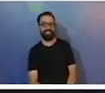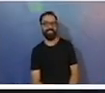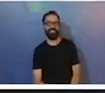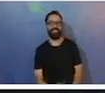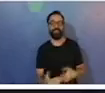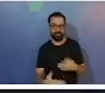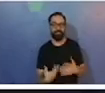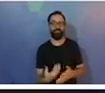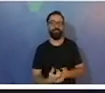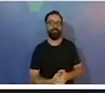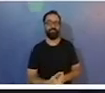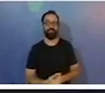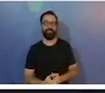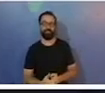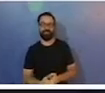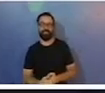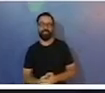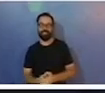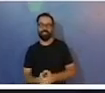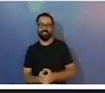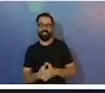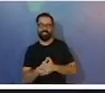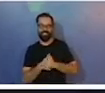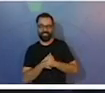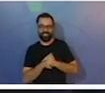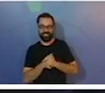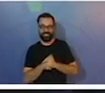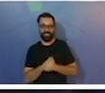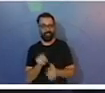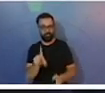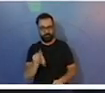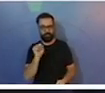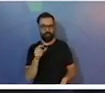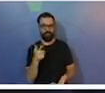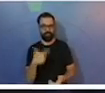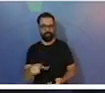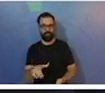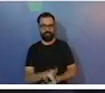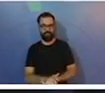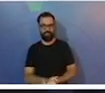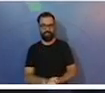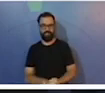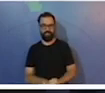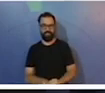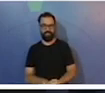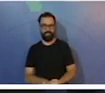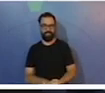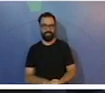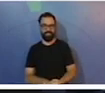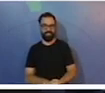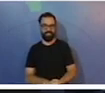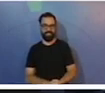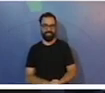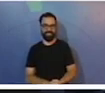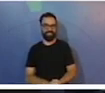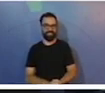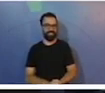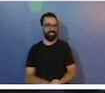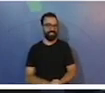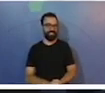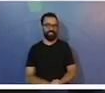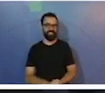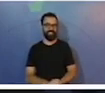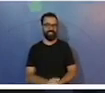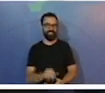ela continuar, tá? Eu posso escolher de novo, então? Vai, escolhe de novo. Então vamos seguir aqui, né? Vamos